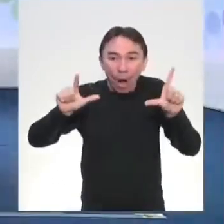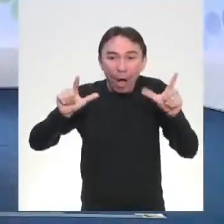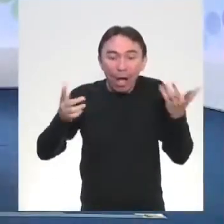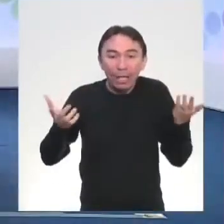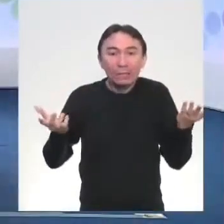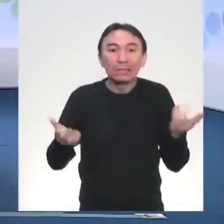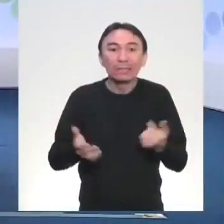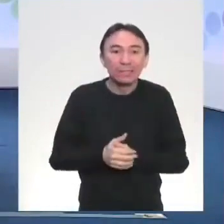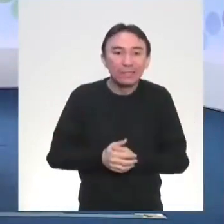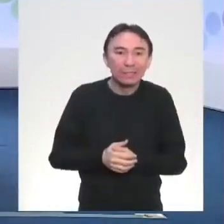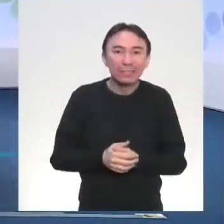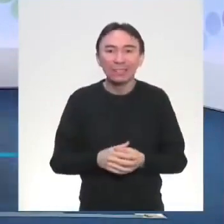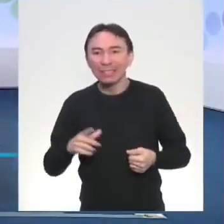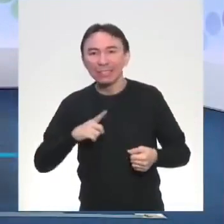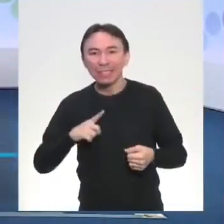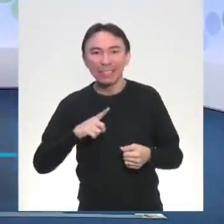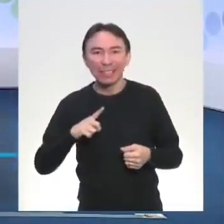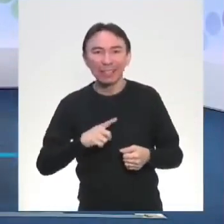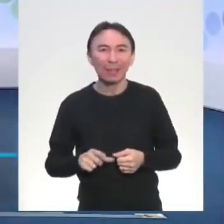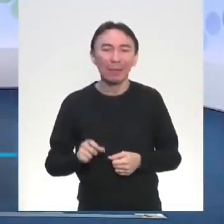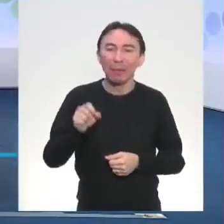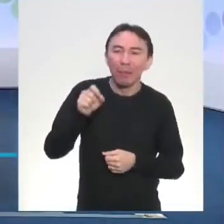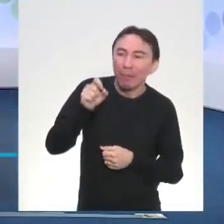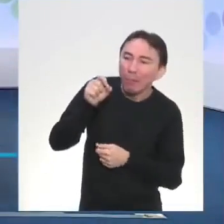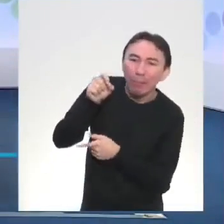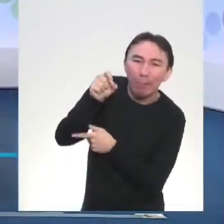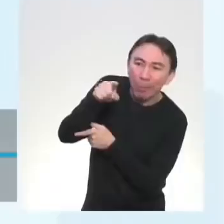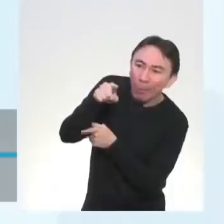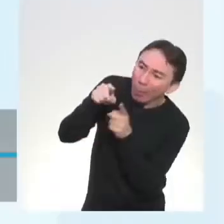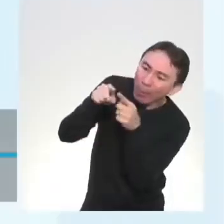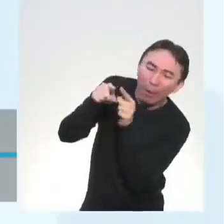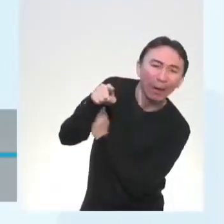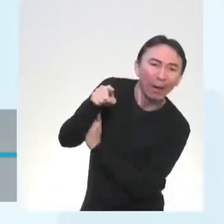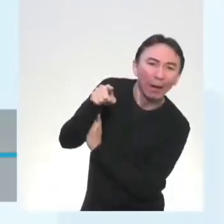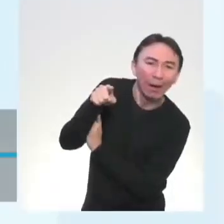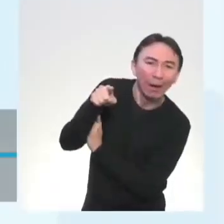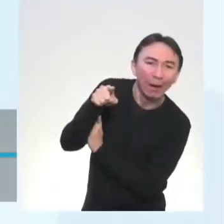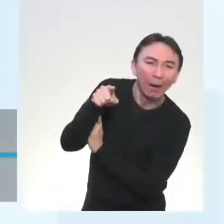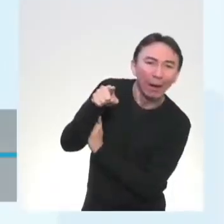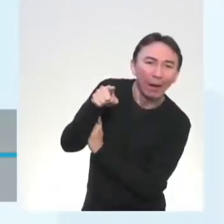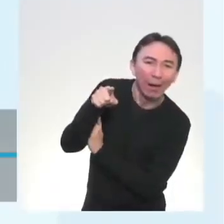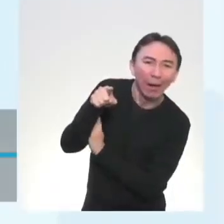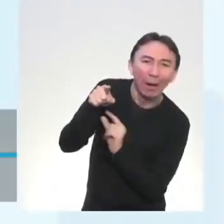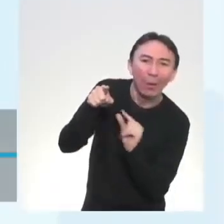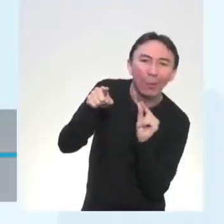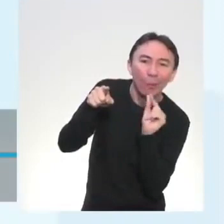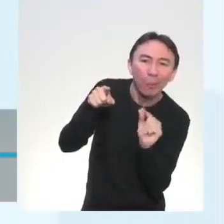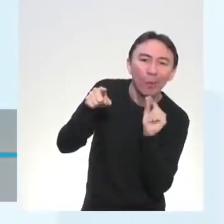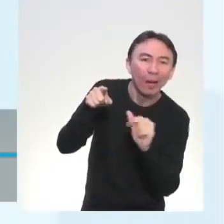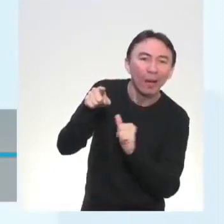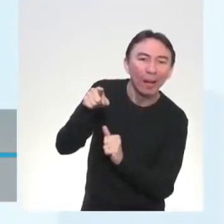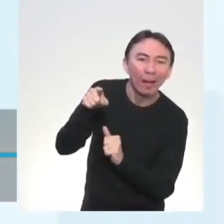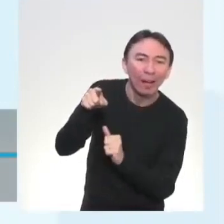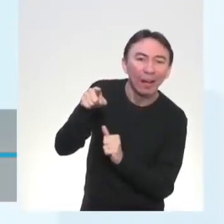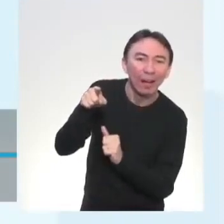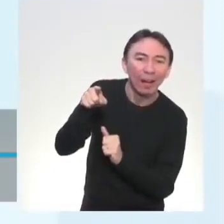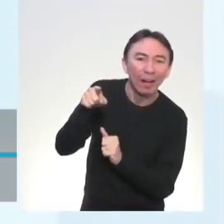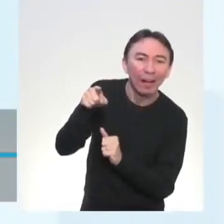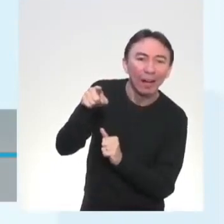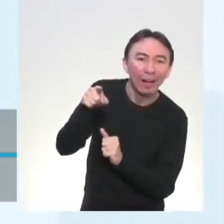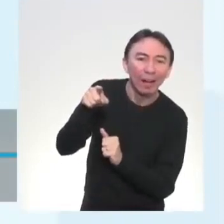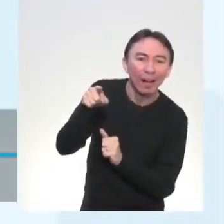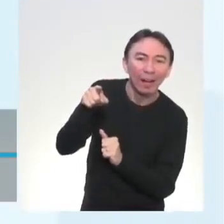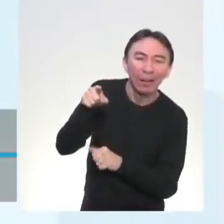Tem uma sujeirinha ali, ó. Vocês viram aqui, ó? Vem aqui, ó. Né? O que será esse negócio aqui, ó? Tem a ver? Você viu que eu tô fazendo a